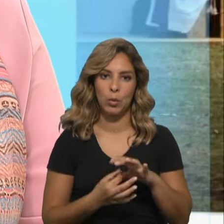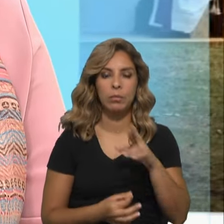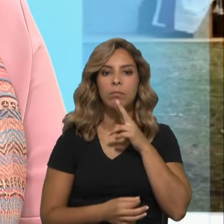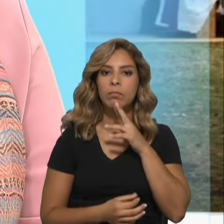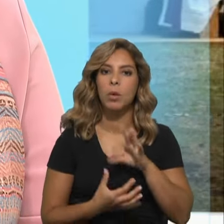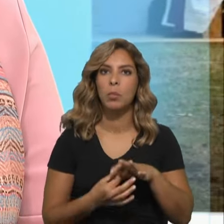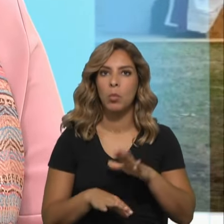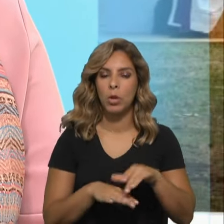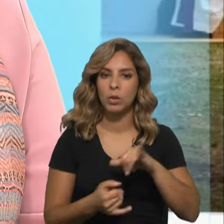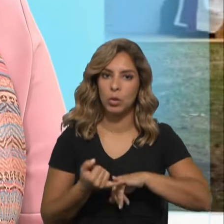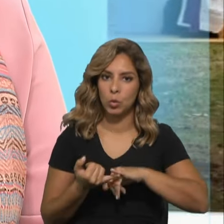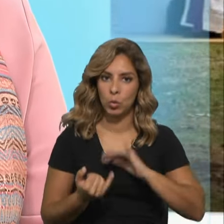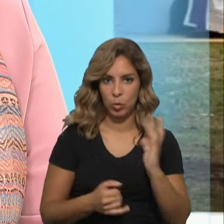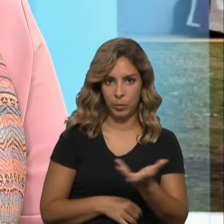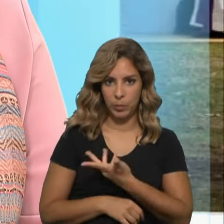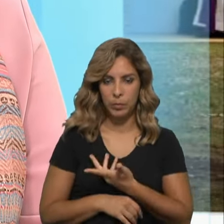canónica da nossa associação.